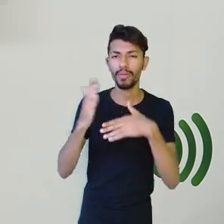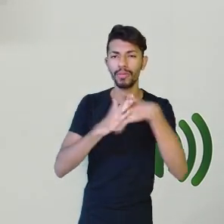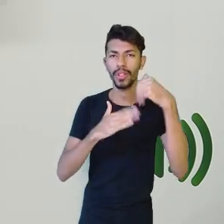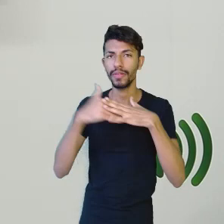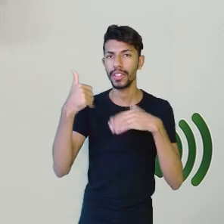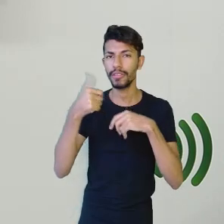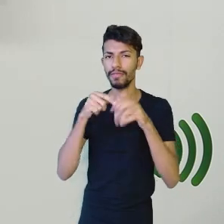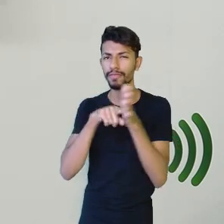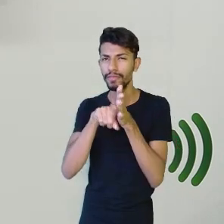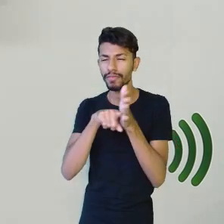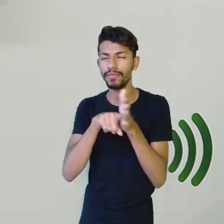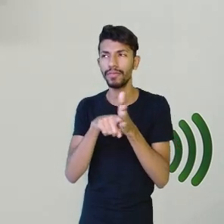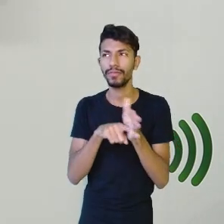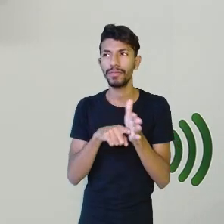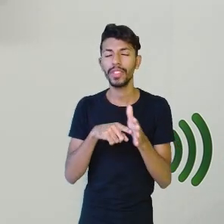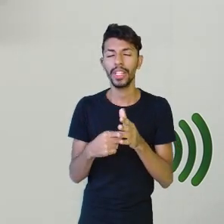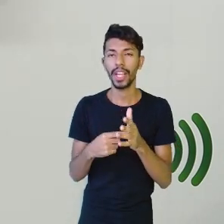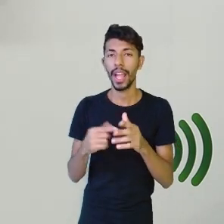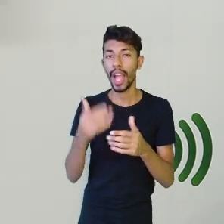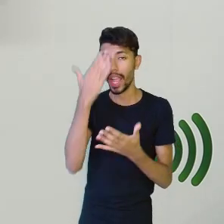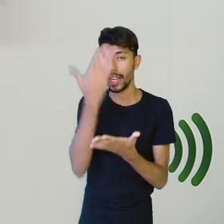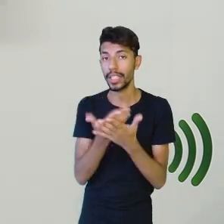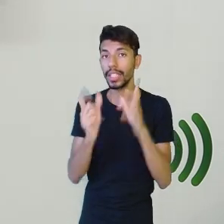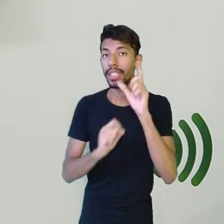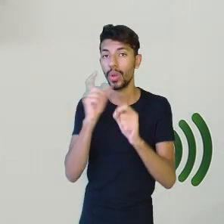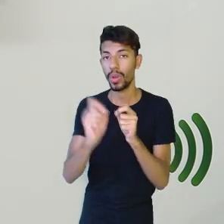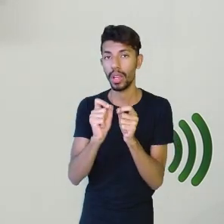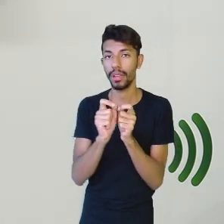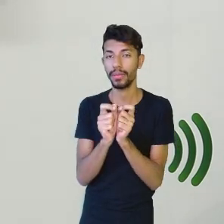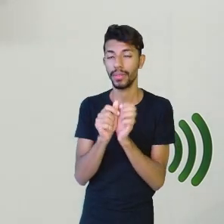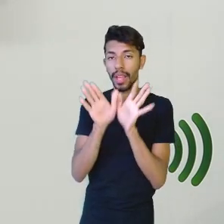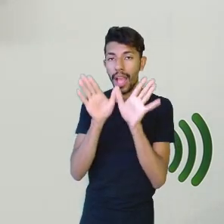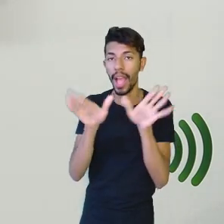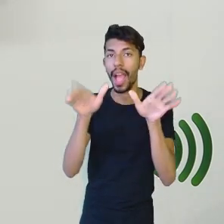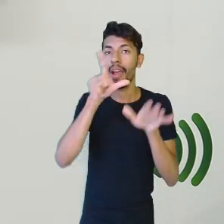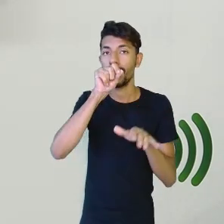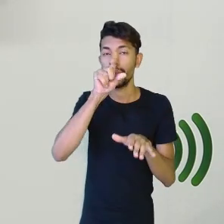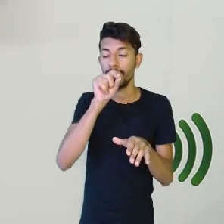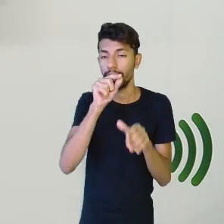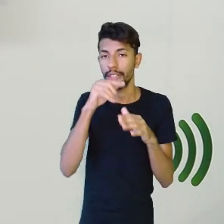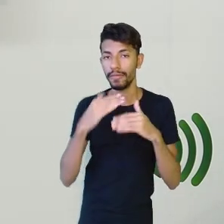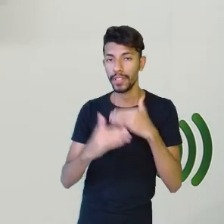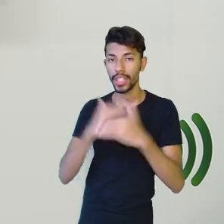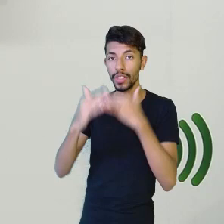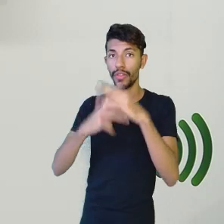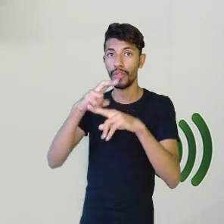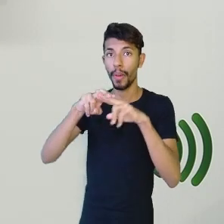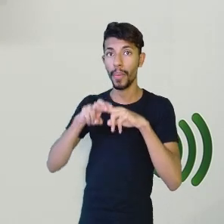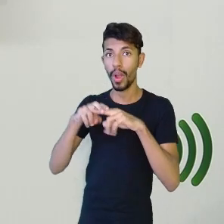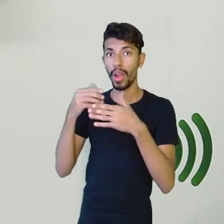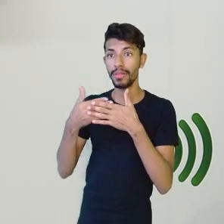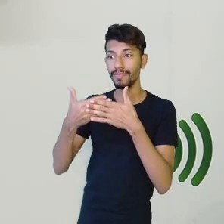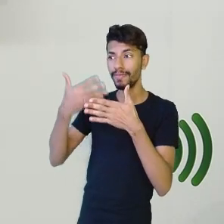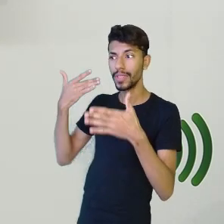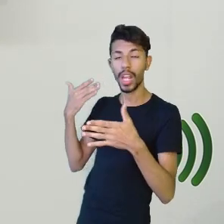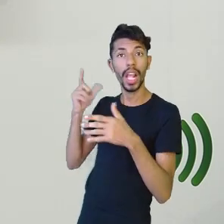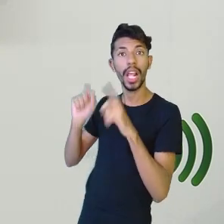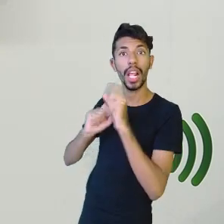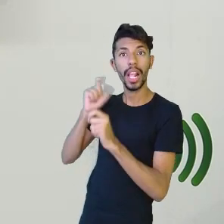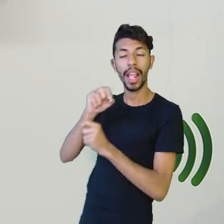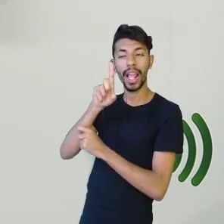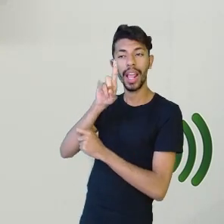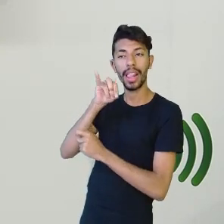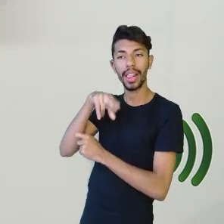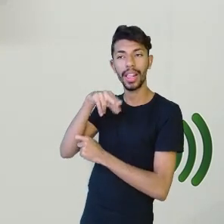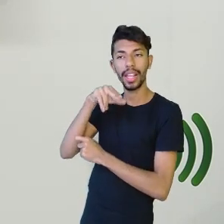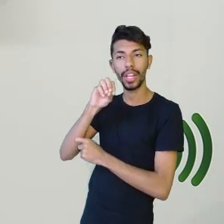que as aves se desenvolveram a partir dos dinossauros. Veja, os dinossauros são os répteis mais antigos de que